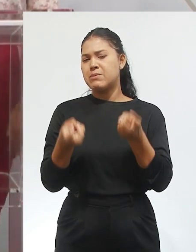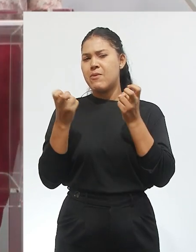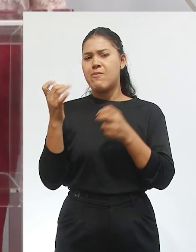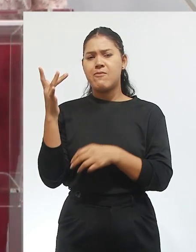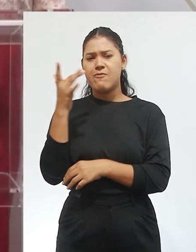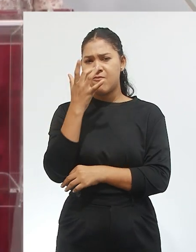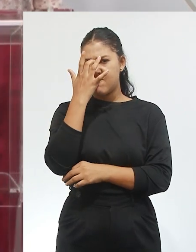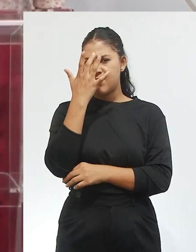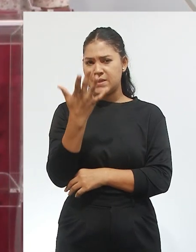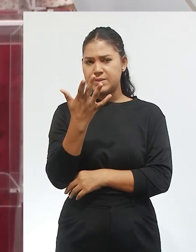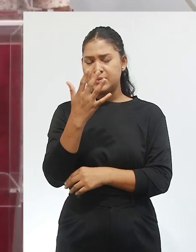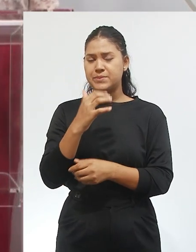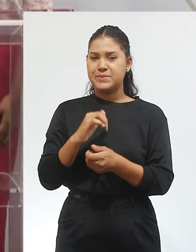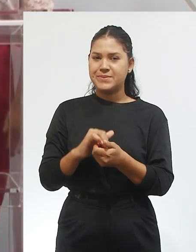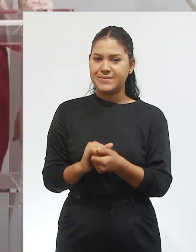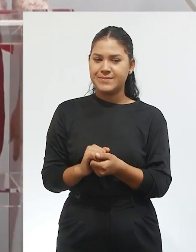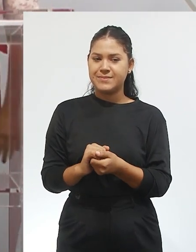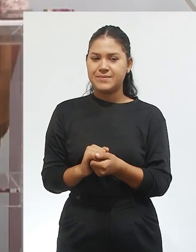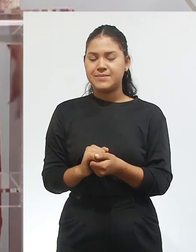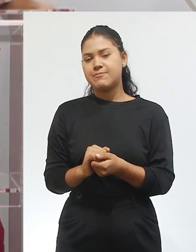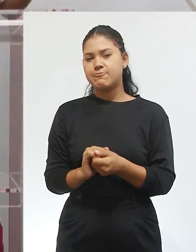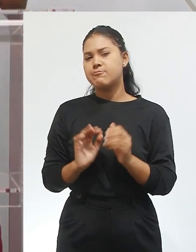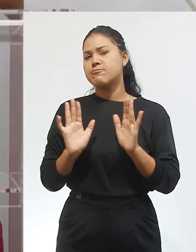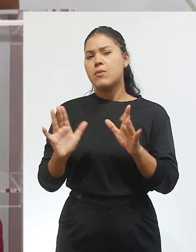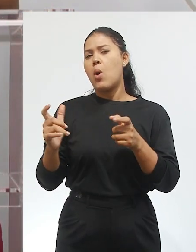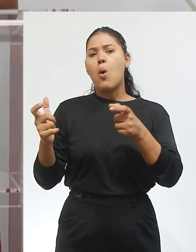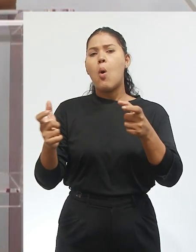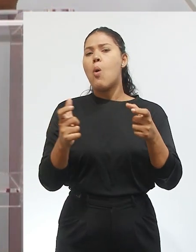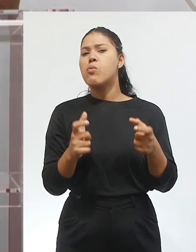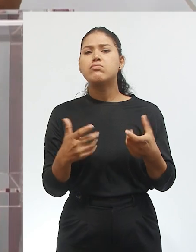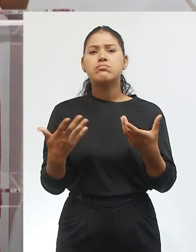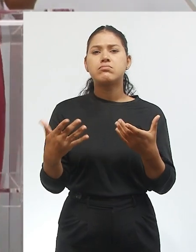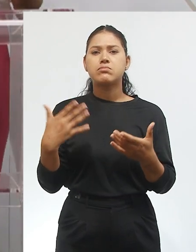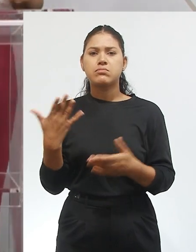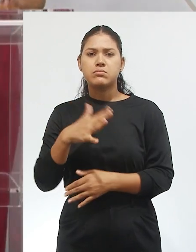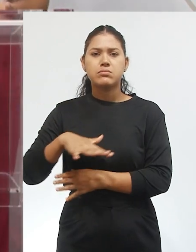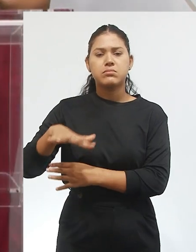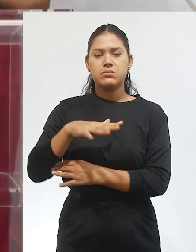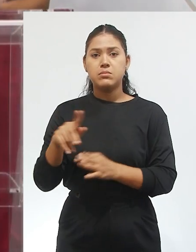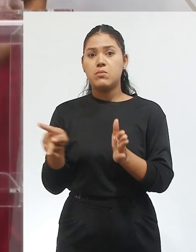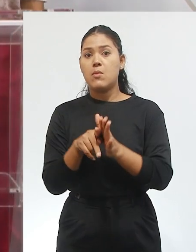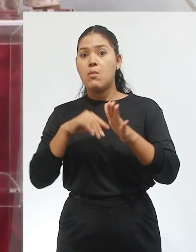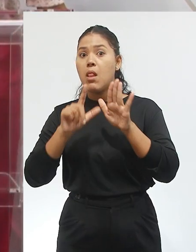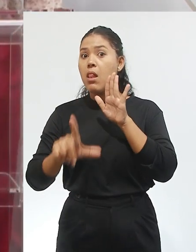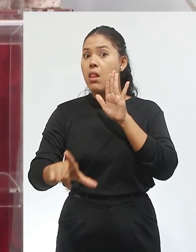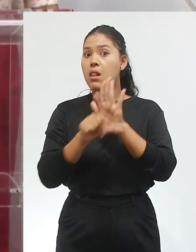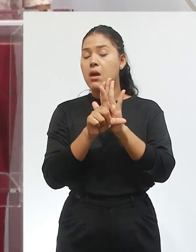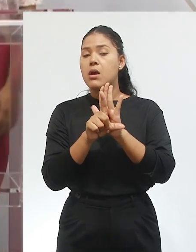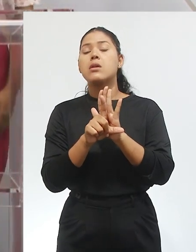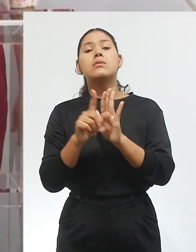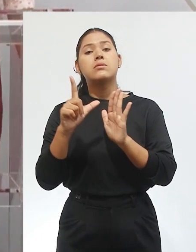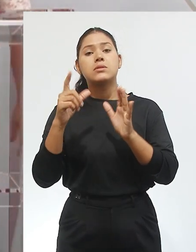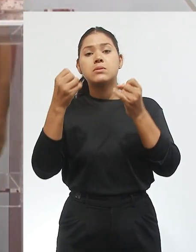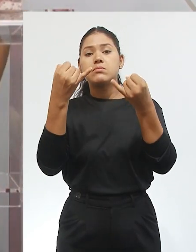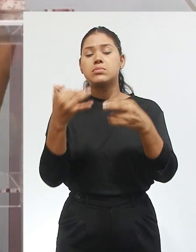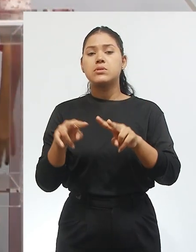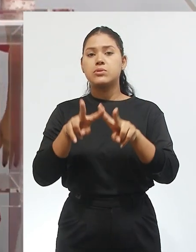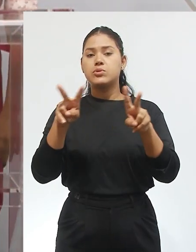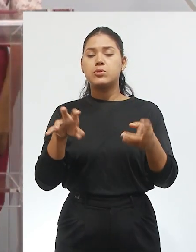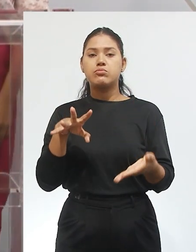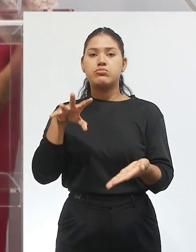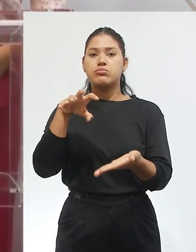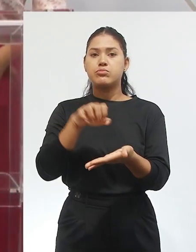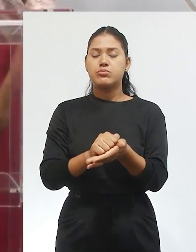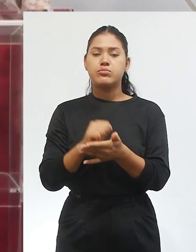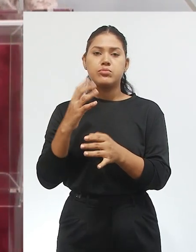dessa. Então, onde que está, né, em qual lei que institui sobre a escrituração contábil?